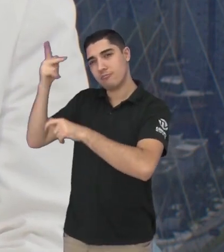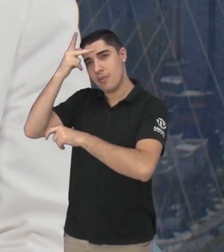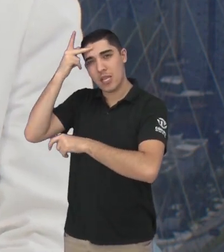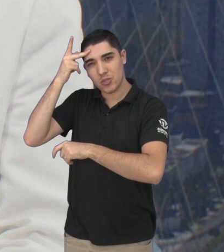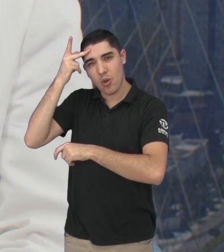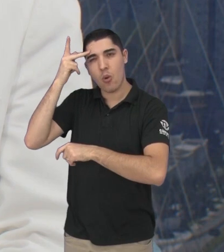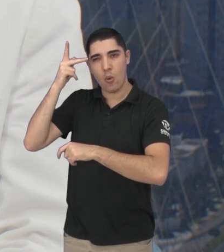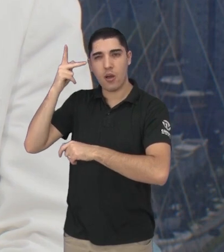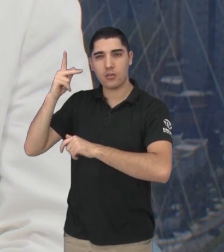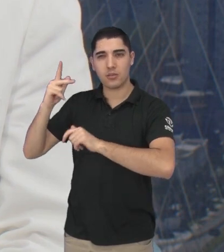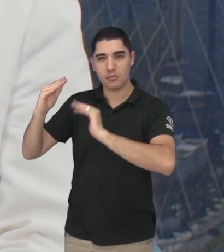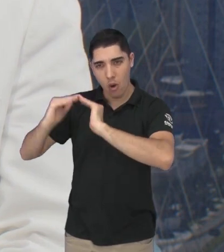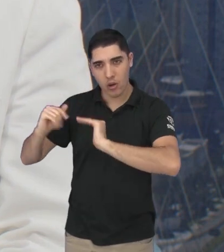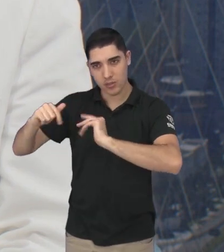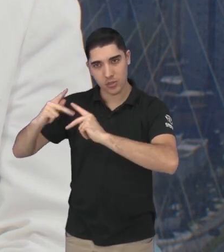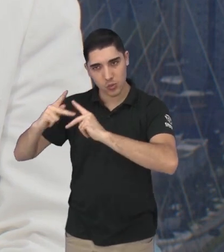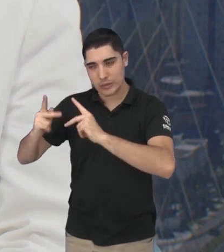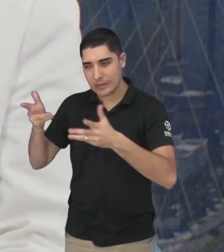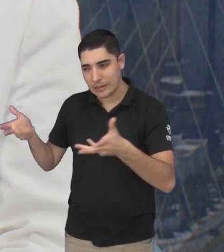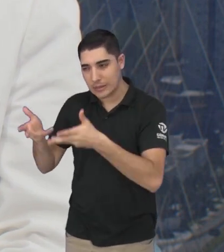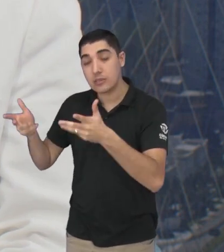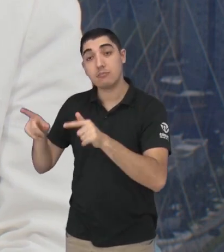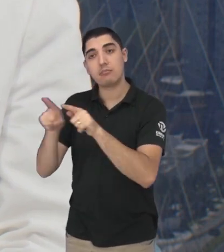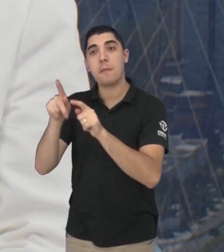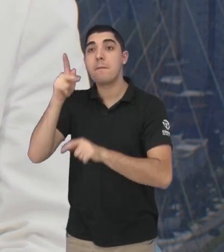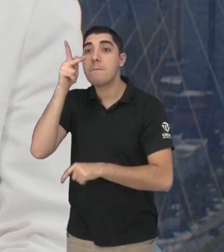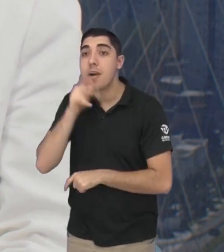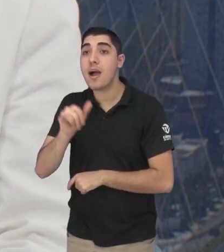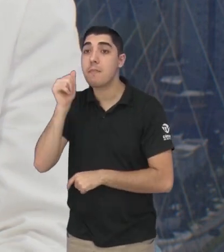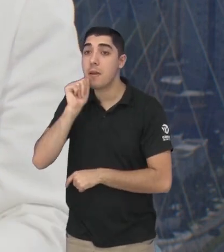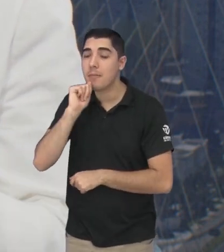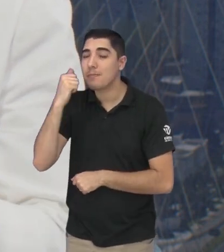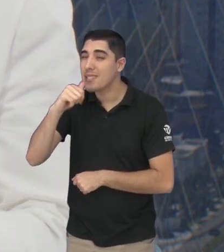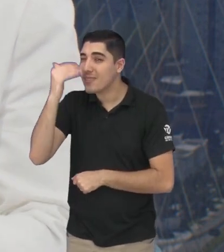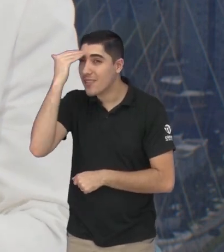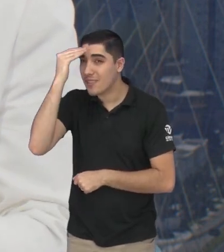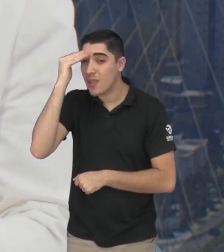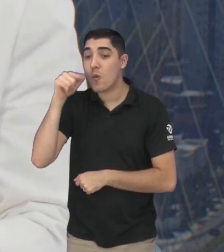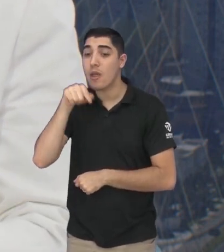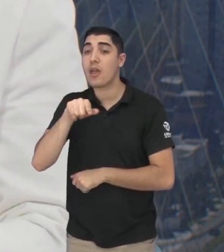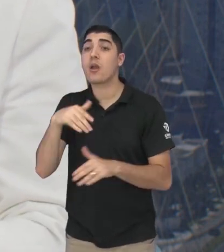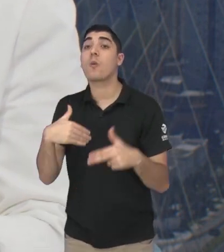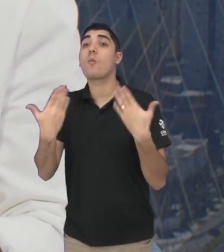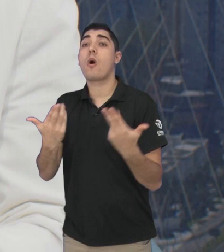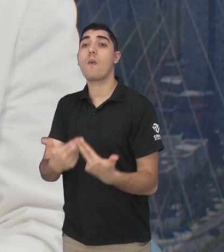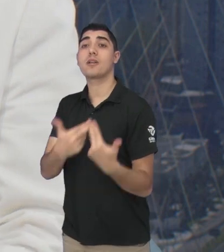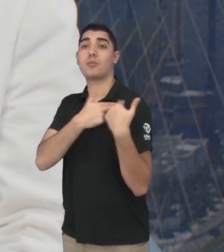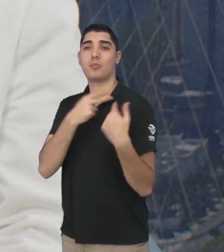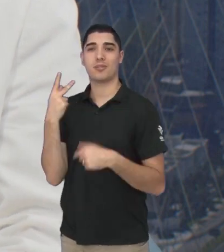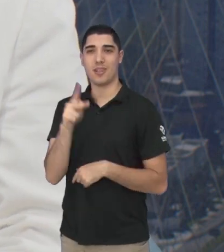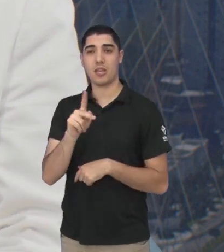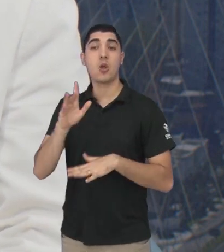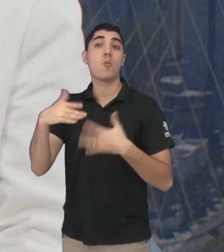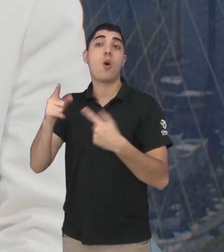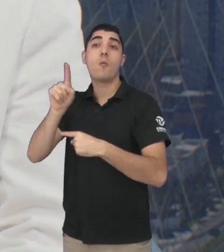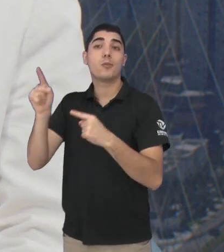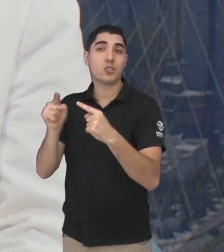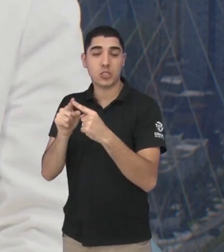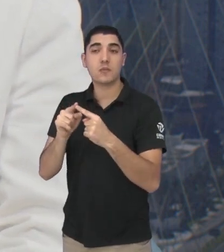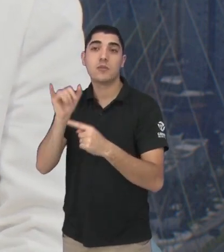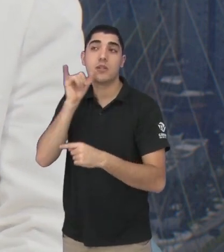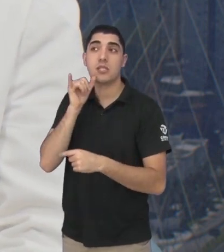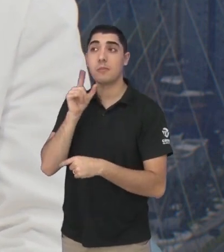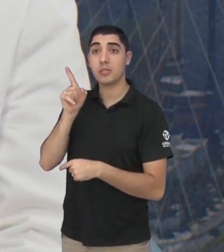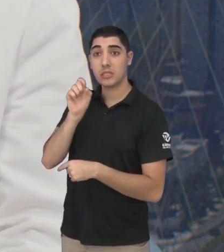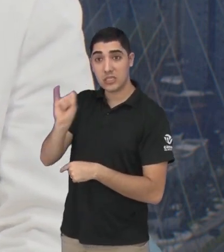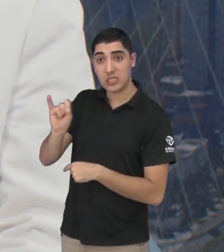munícipe, e os pais entenderem o que é necessário eles fazerem. E quando tiver um convite